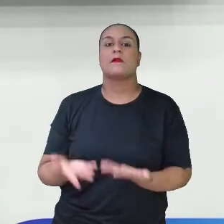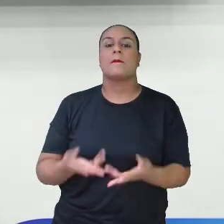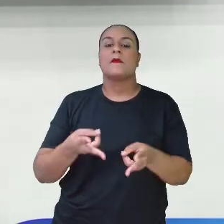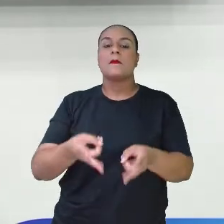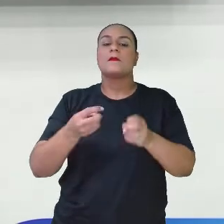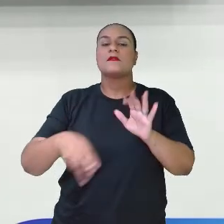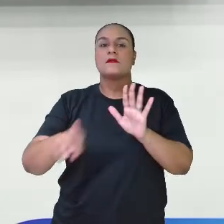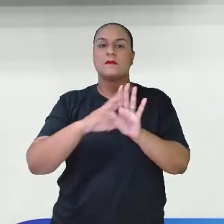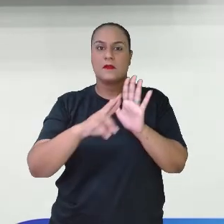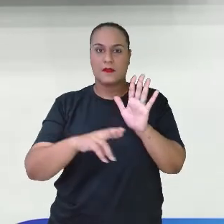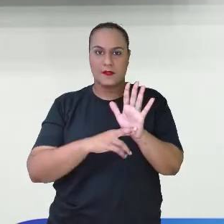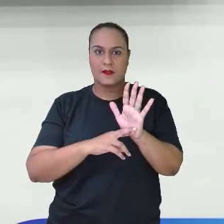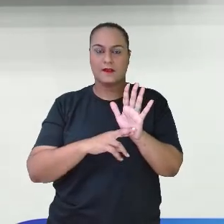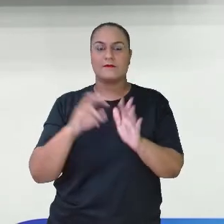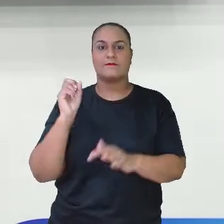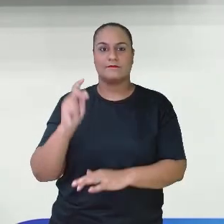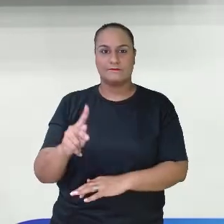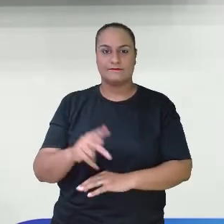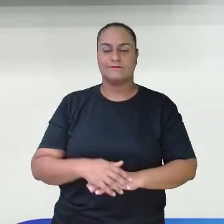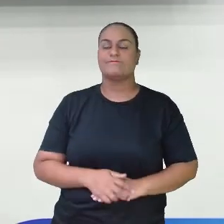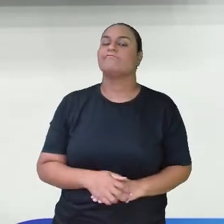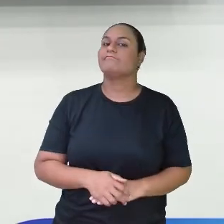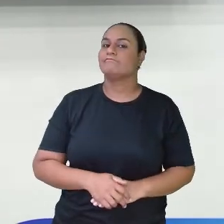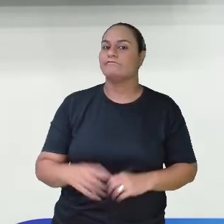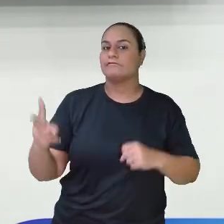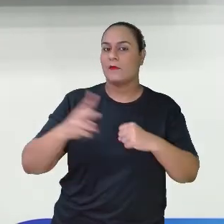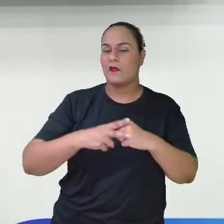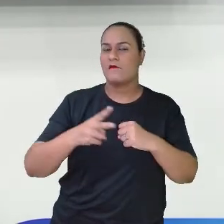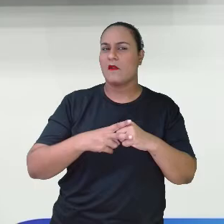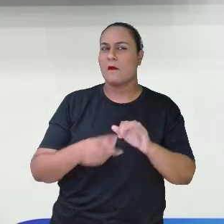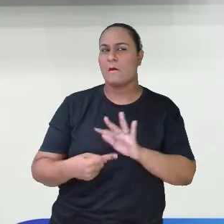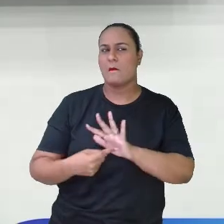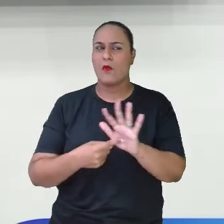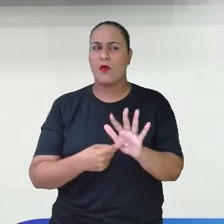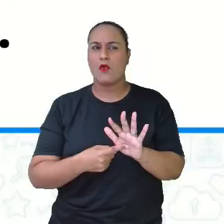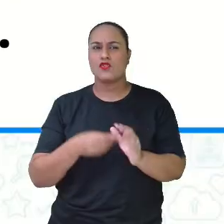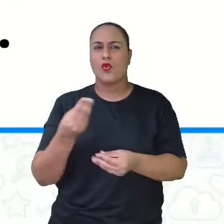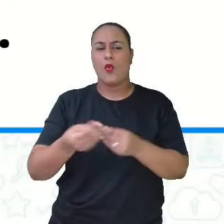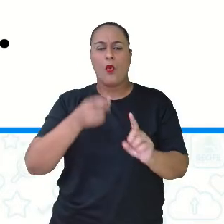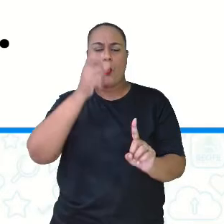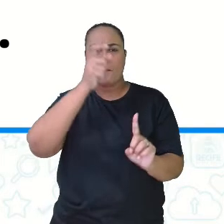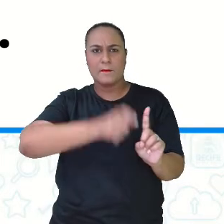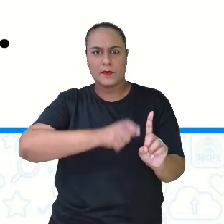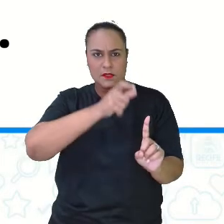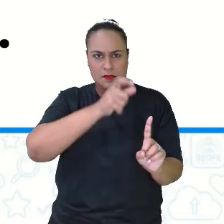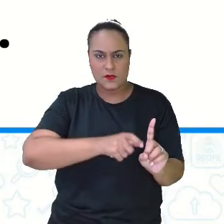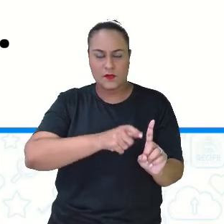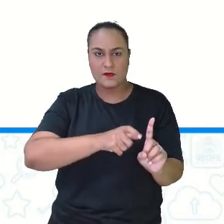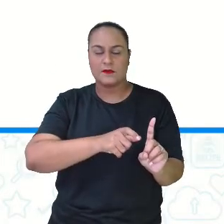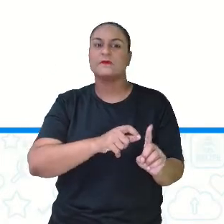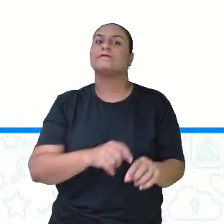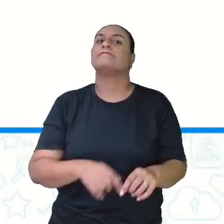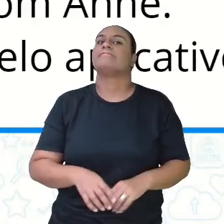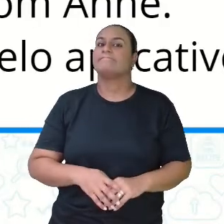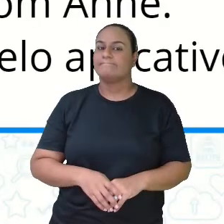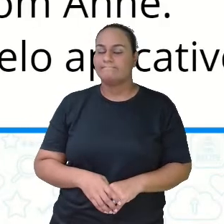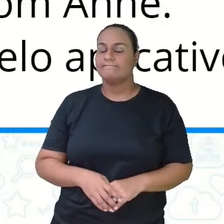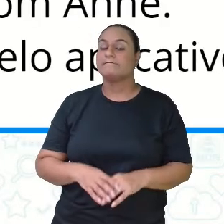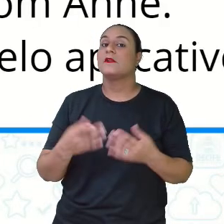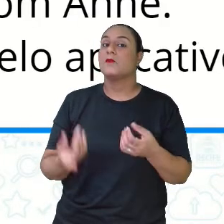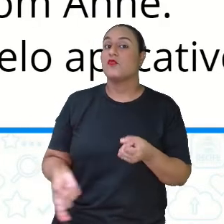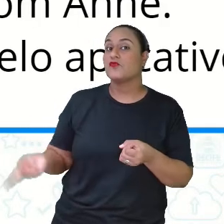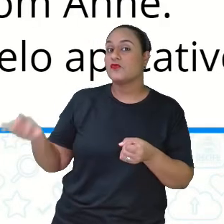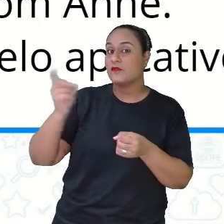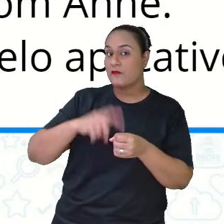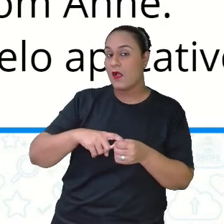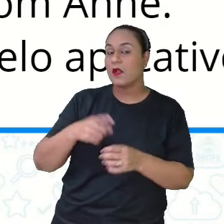a gente está criando, não é? Então, o verbo expressa a posição do falante em relação à ação. E aí a gente volta